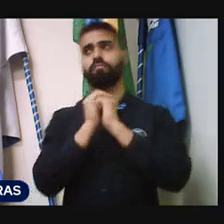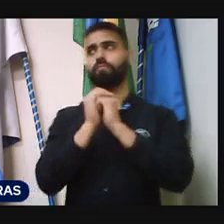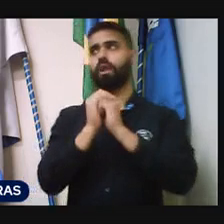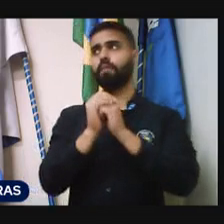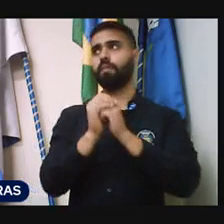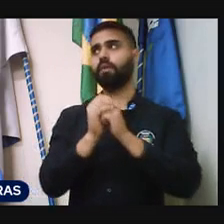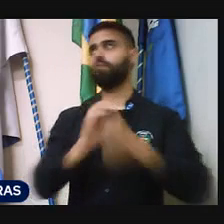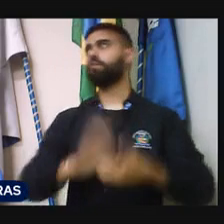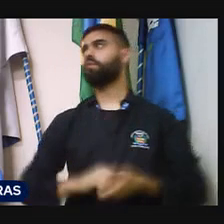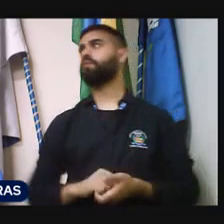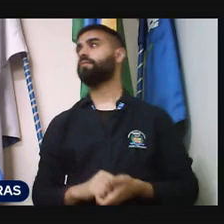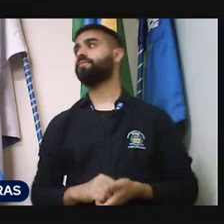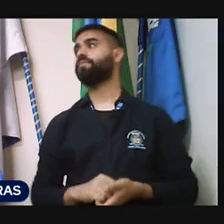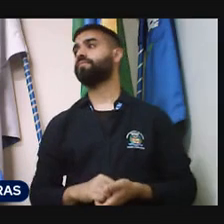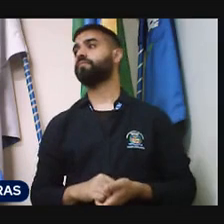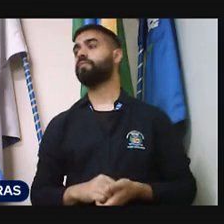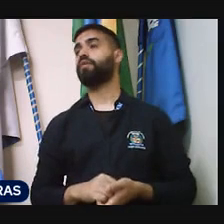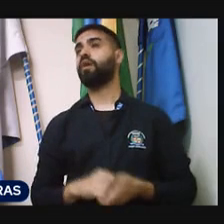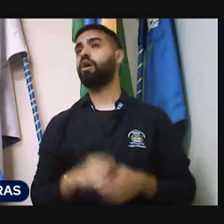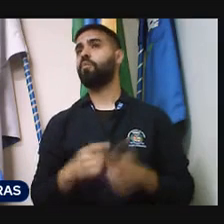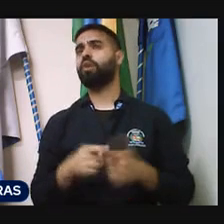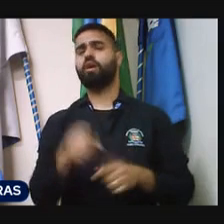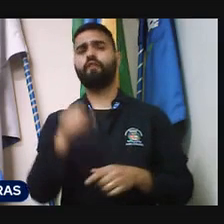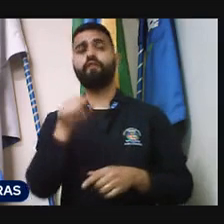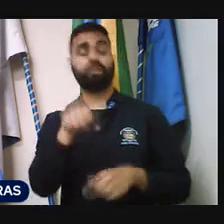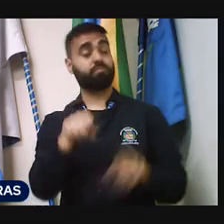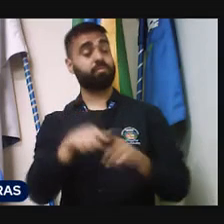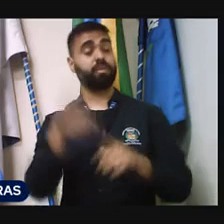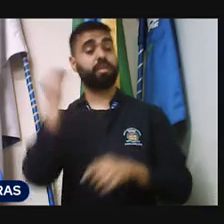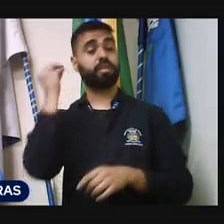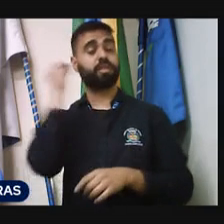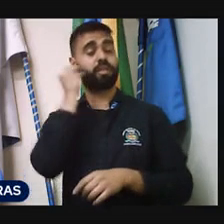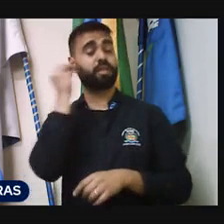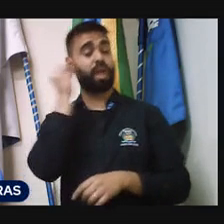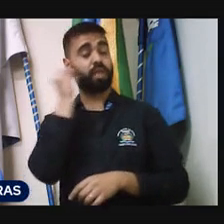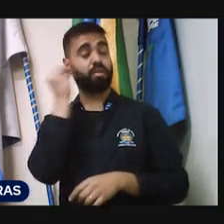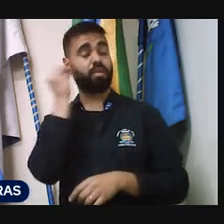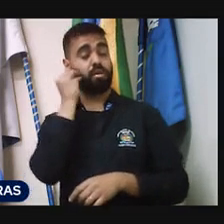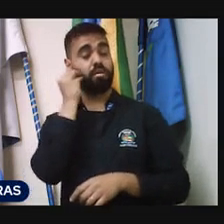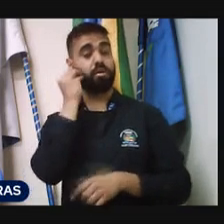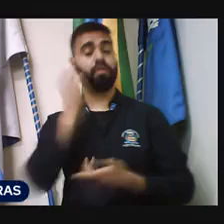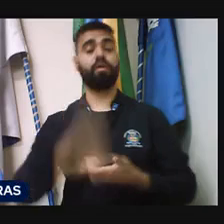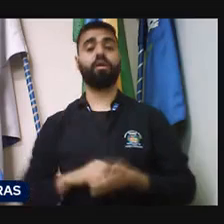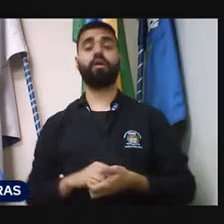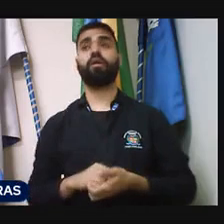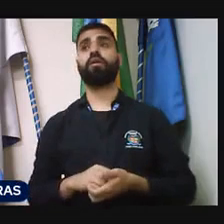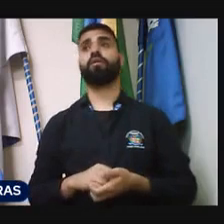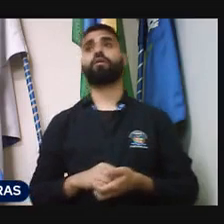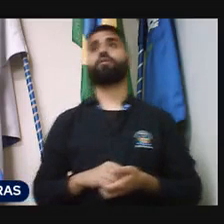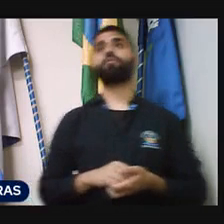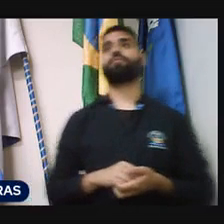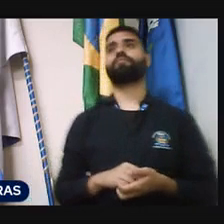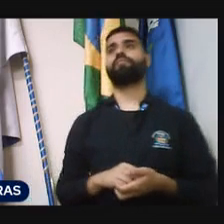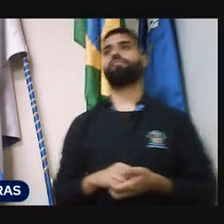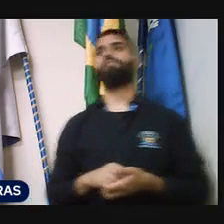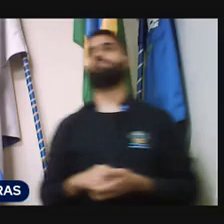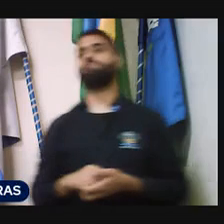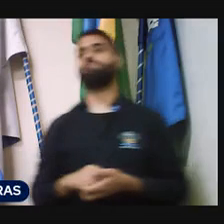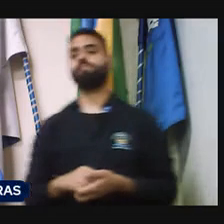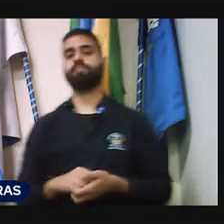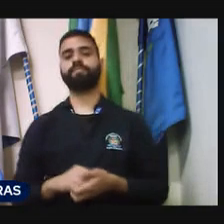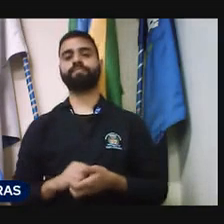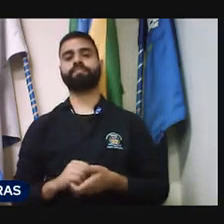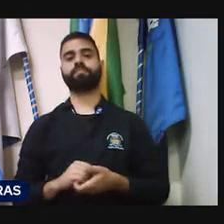muita das vezes você tentou inclusive até fraquejou né nas nossas conversas aí